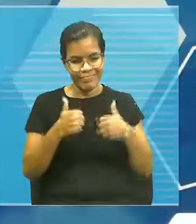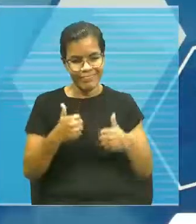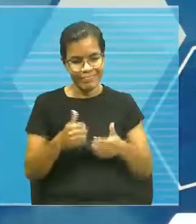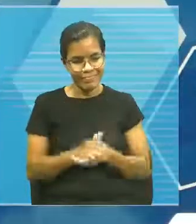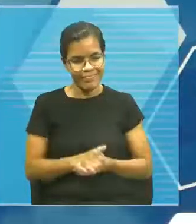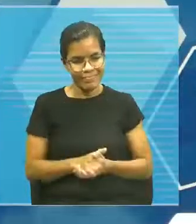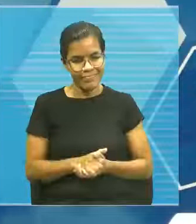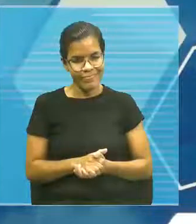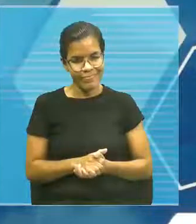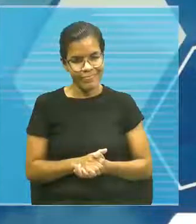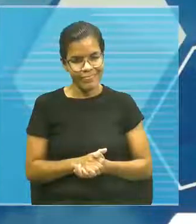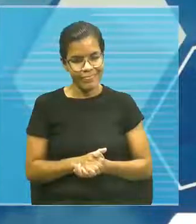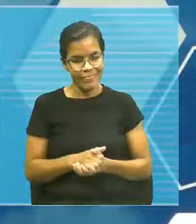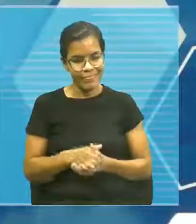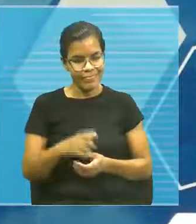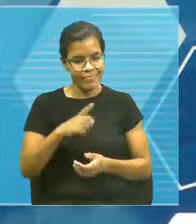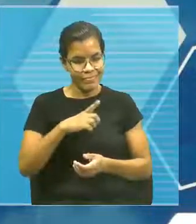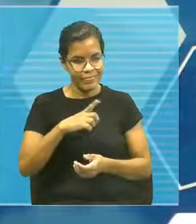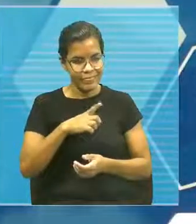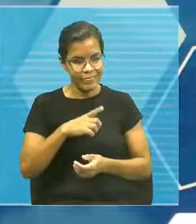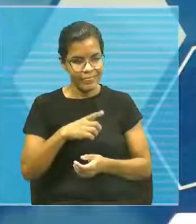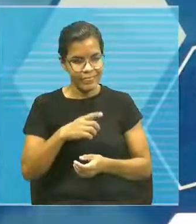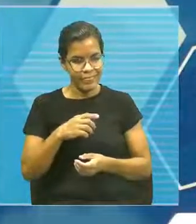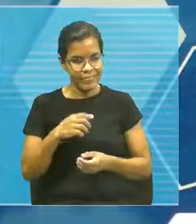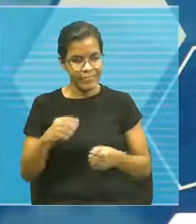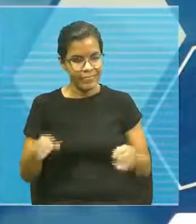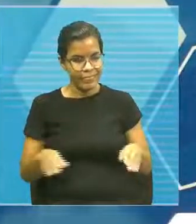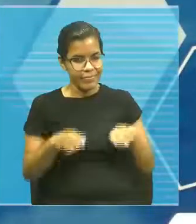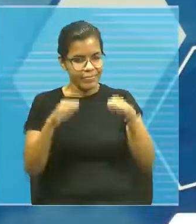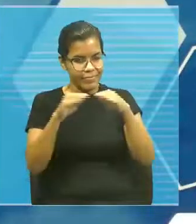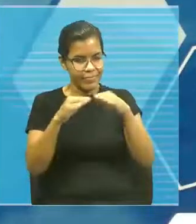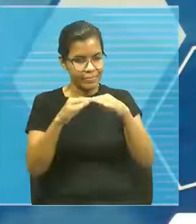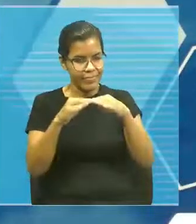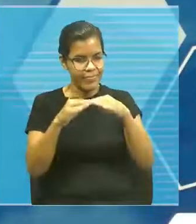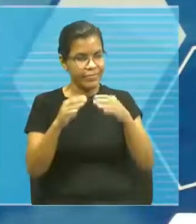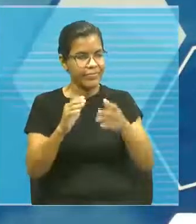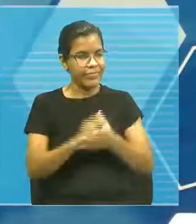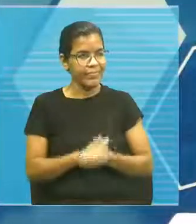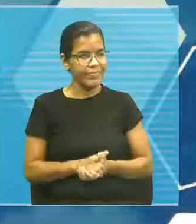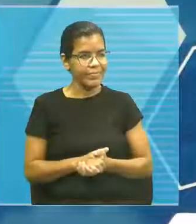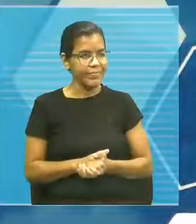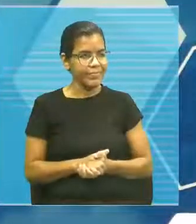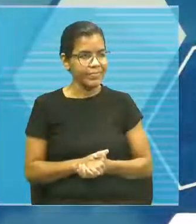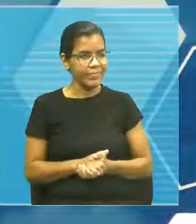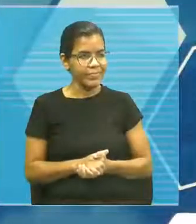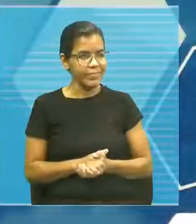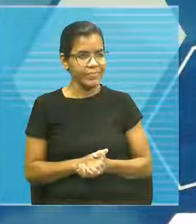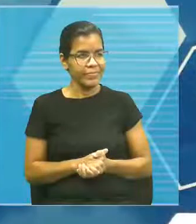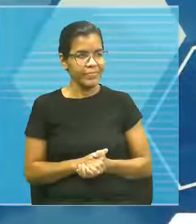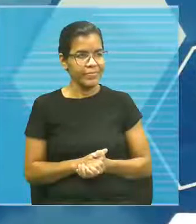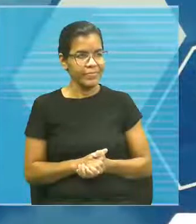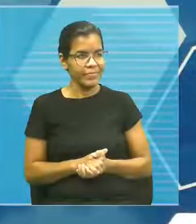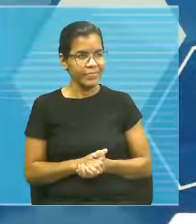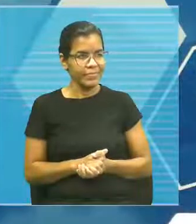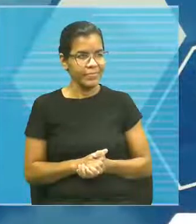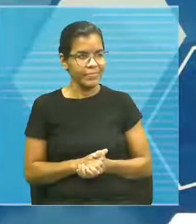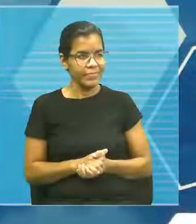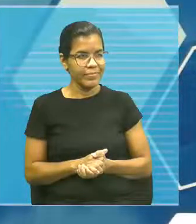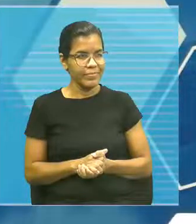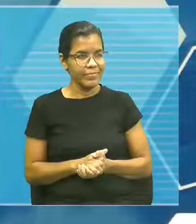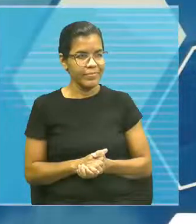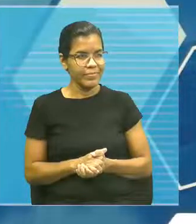tendência é de que haja o equilíbrio. Gente, eu dei uma. Olha, agora, José Nilson, tu